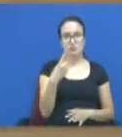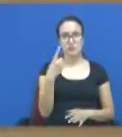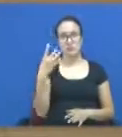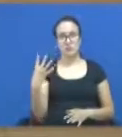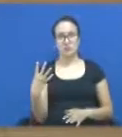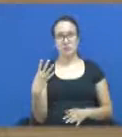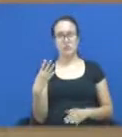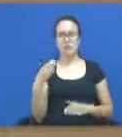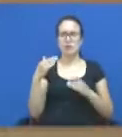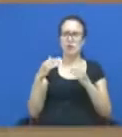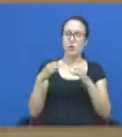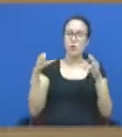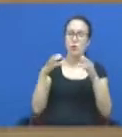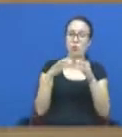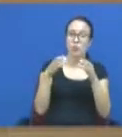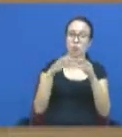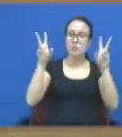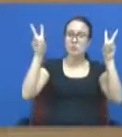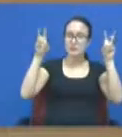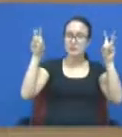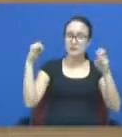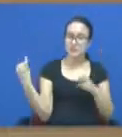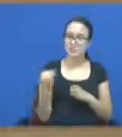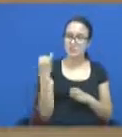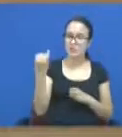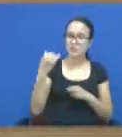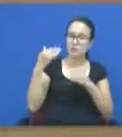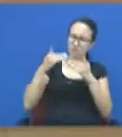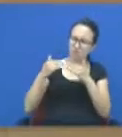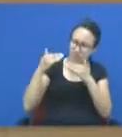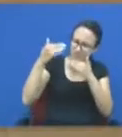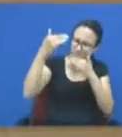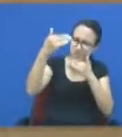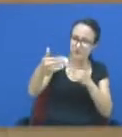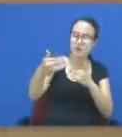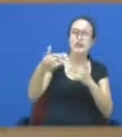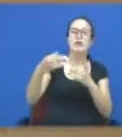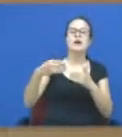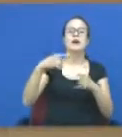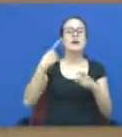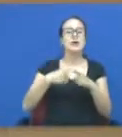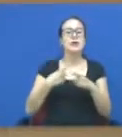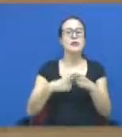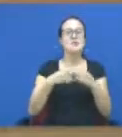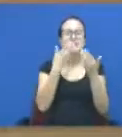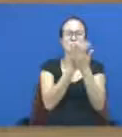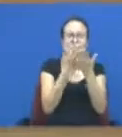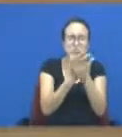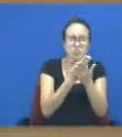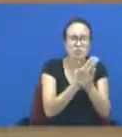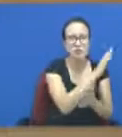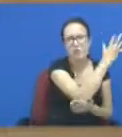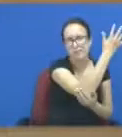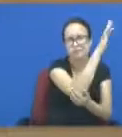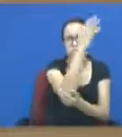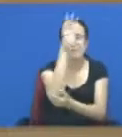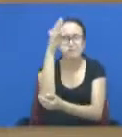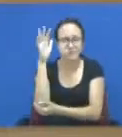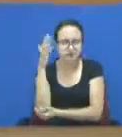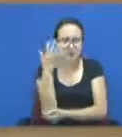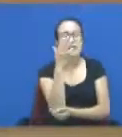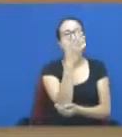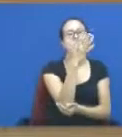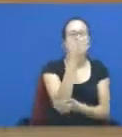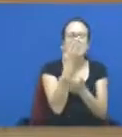Comissão de Assuntos Relevantes para promover estudos sobre a viabilidade ambiental e os impactos da implantação do sistema